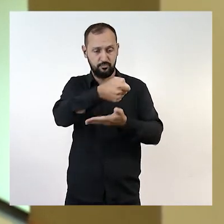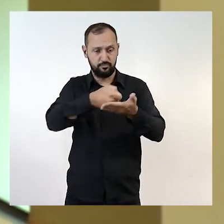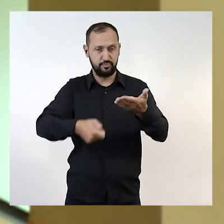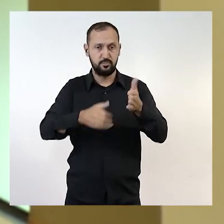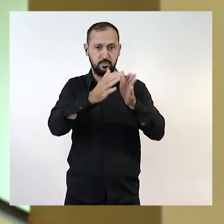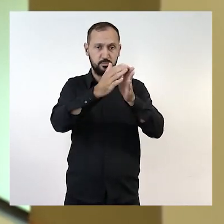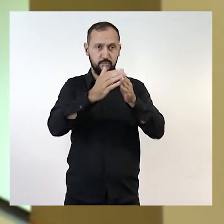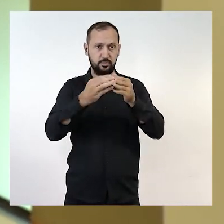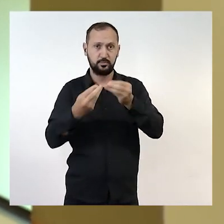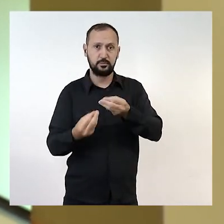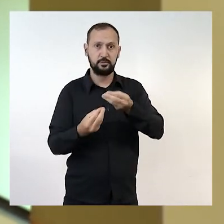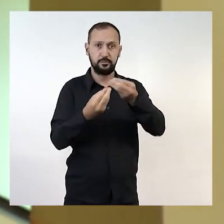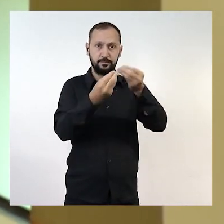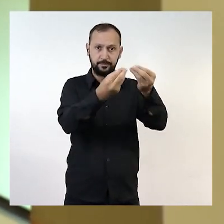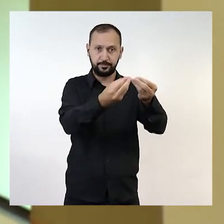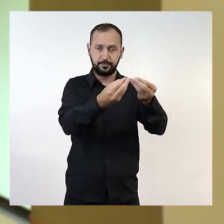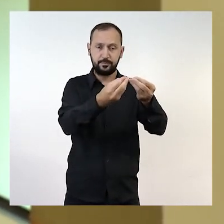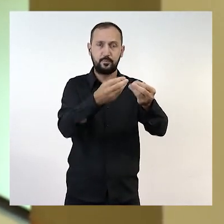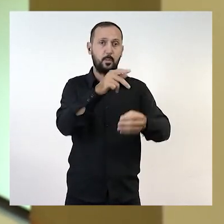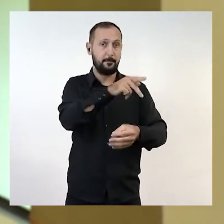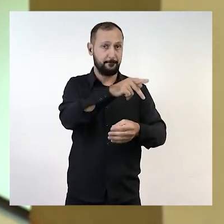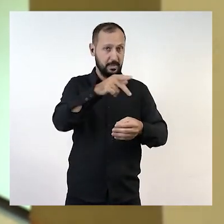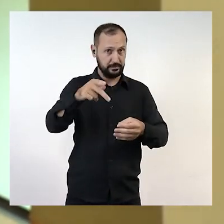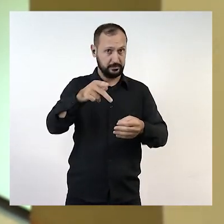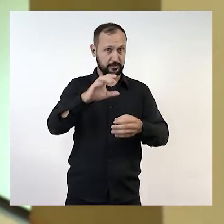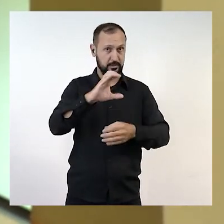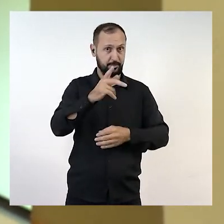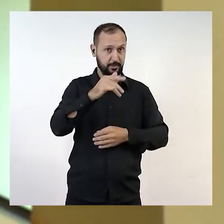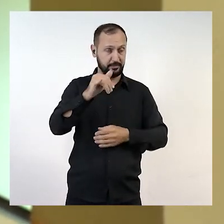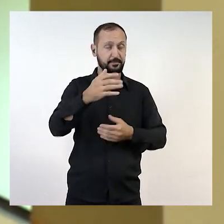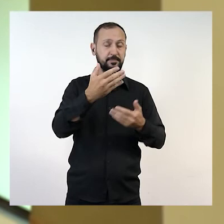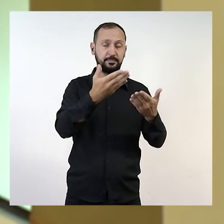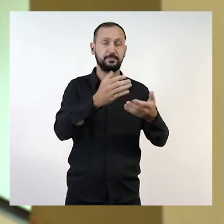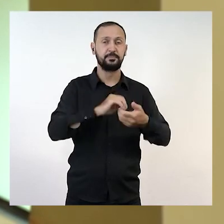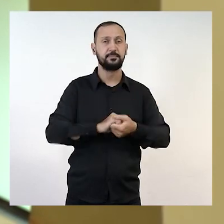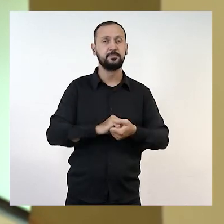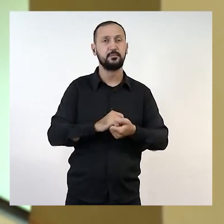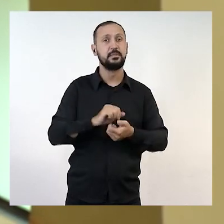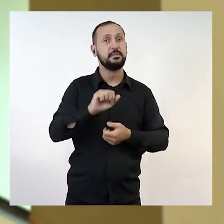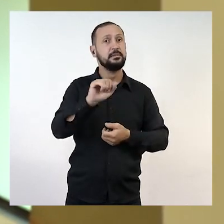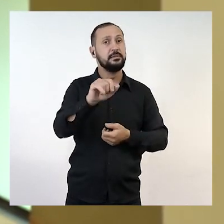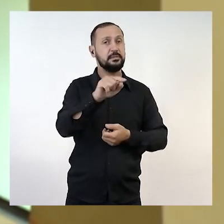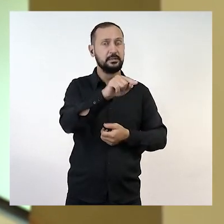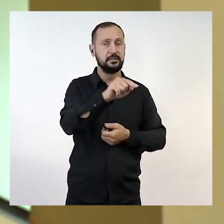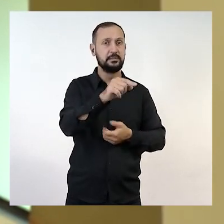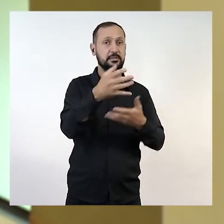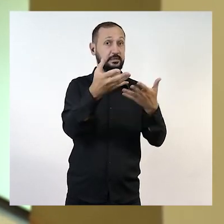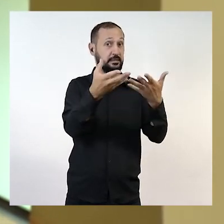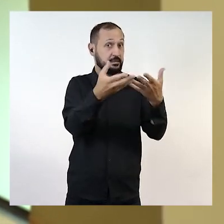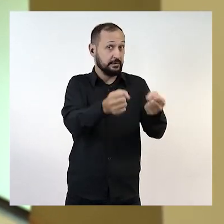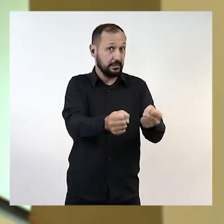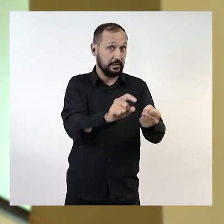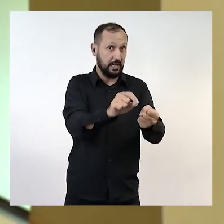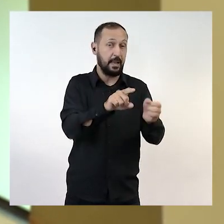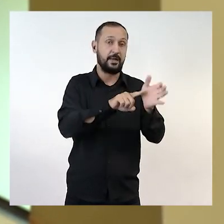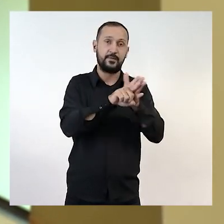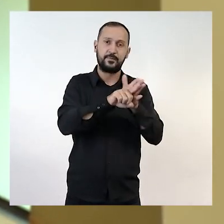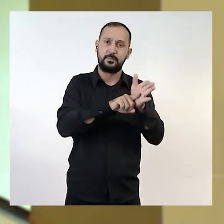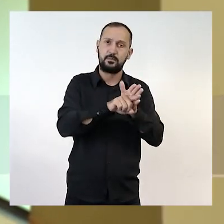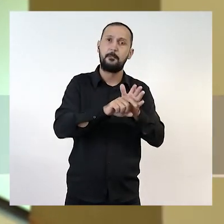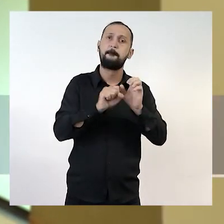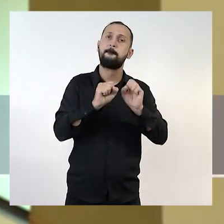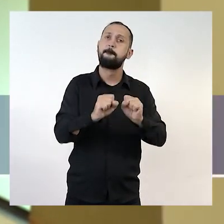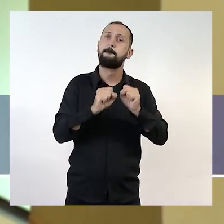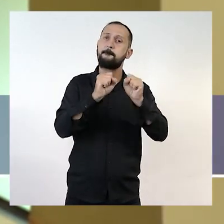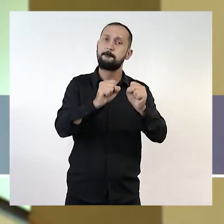nós entregamos à presidência da comissão, eles vão, se levados a